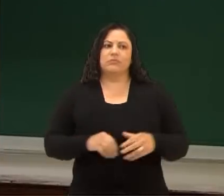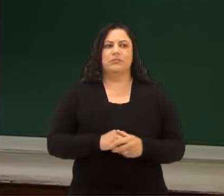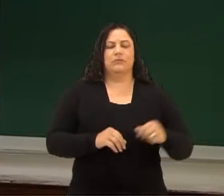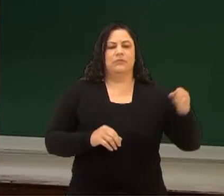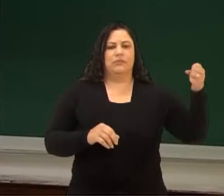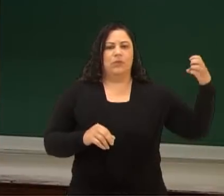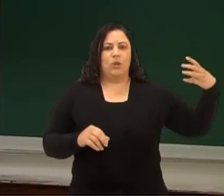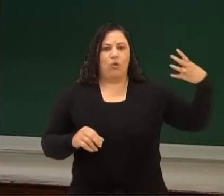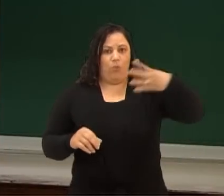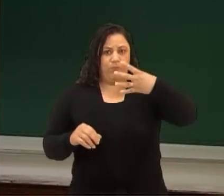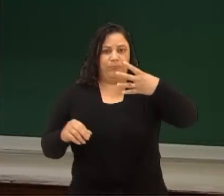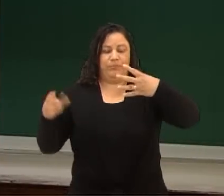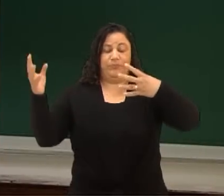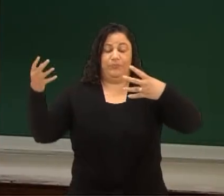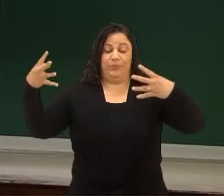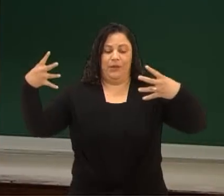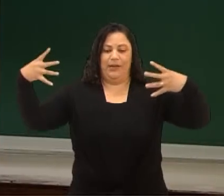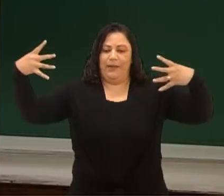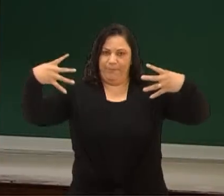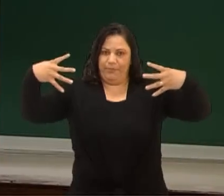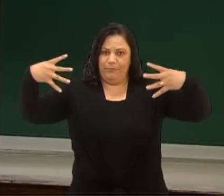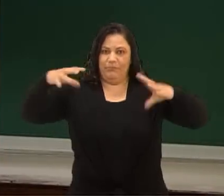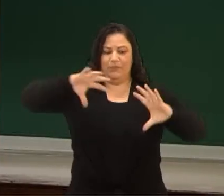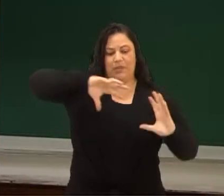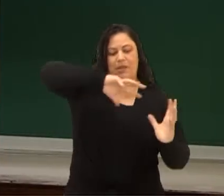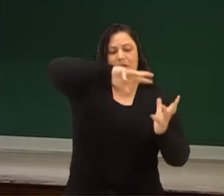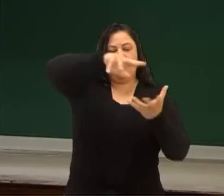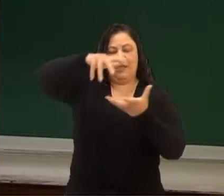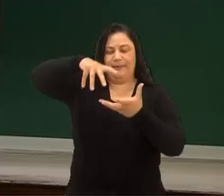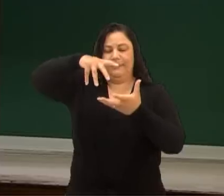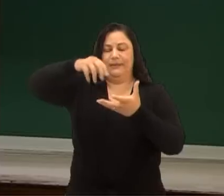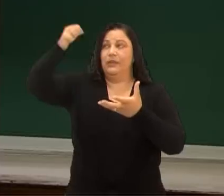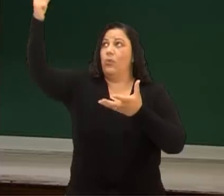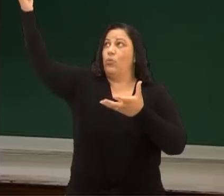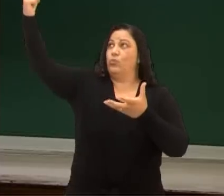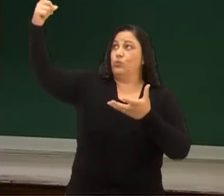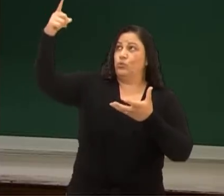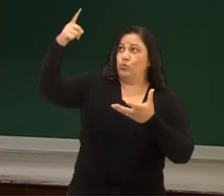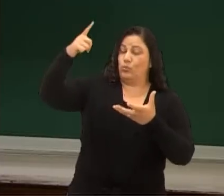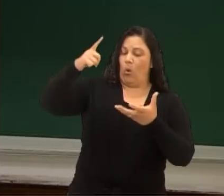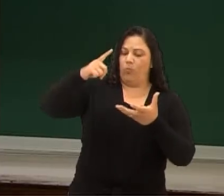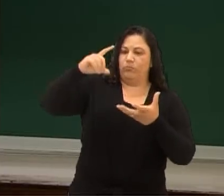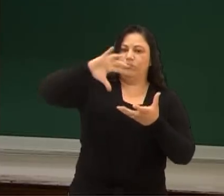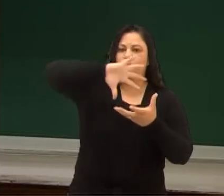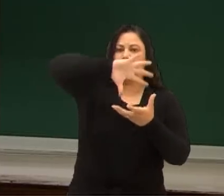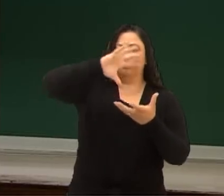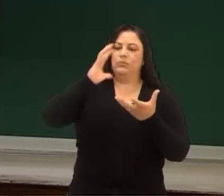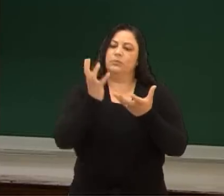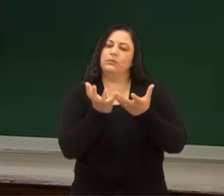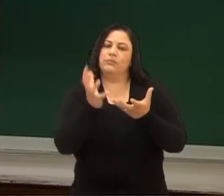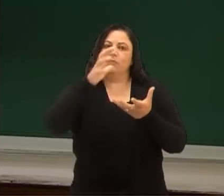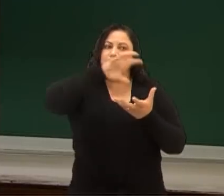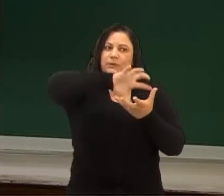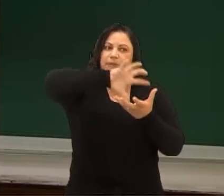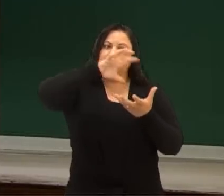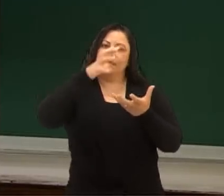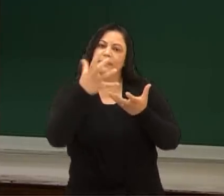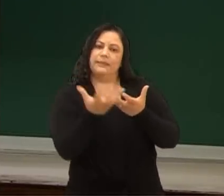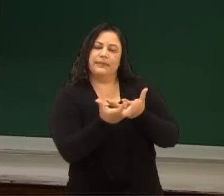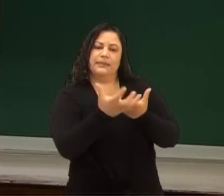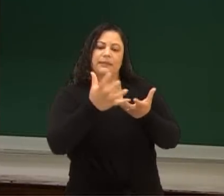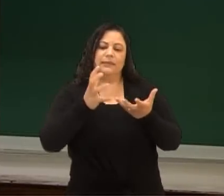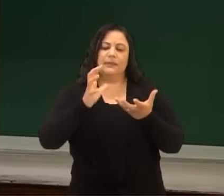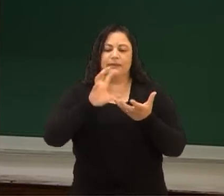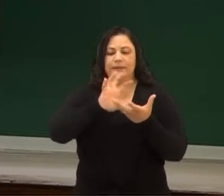a gente tem a iluminação da parte próxima à linha do Equador. Então, as áreas que estão próximas à linha do Equador, entre os